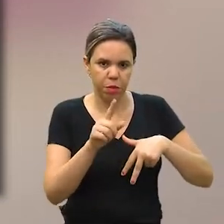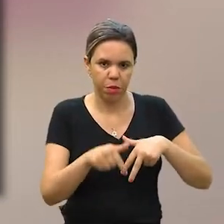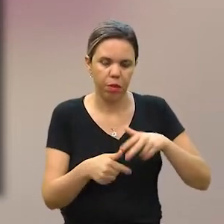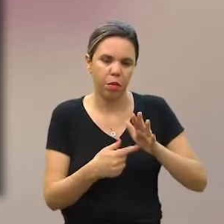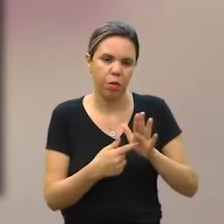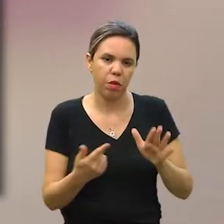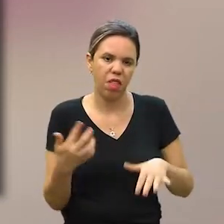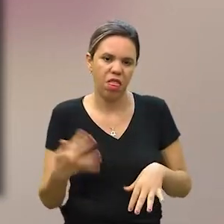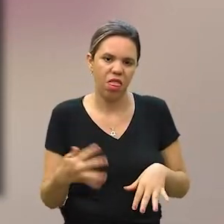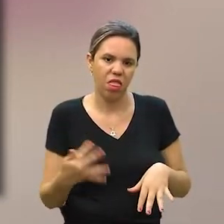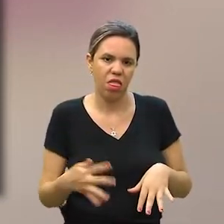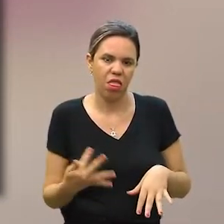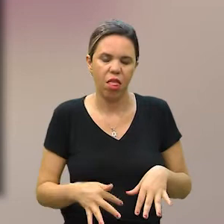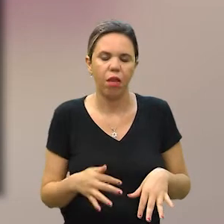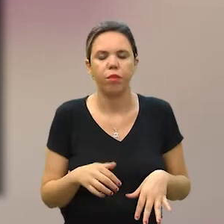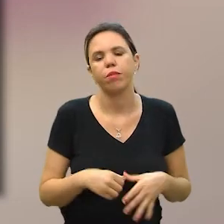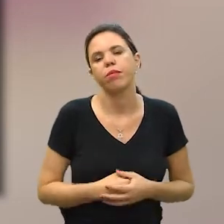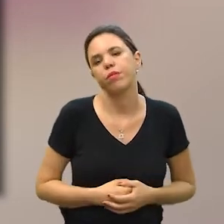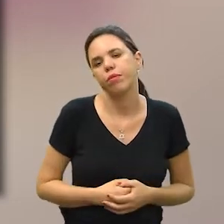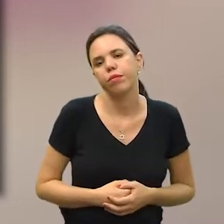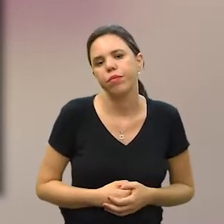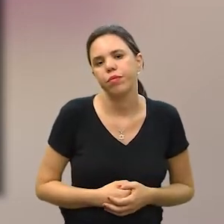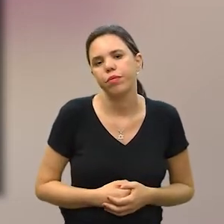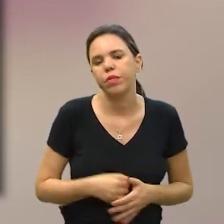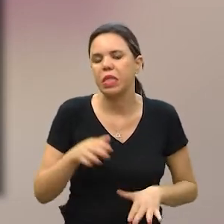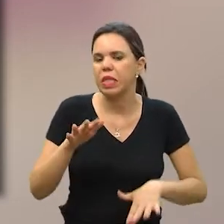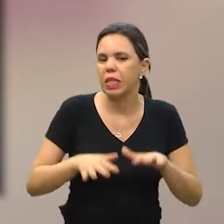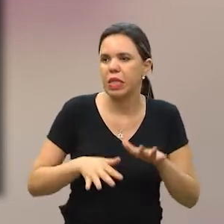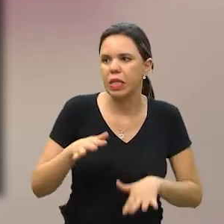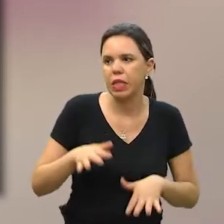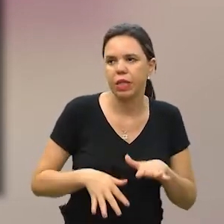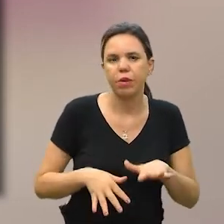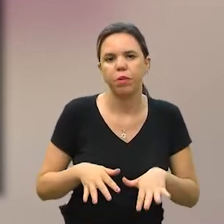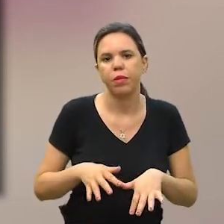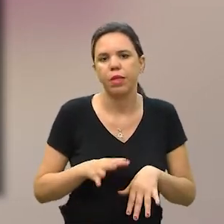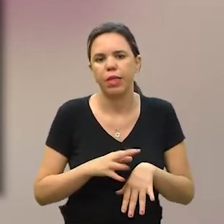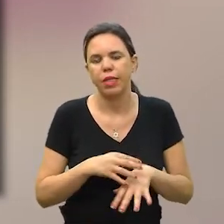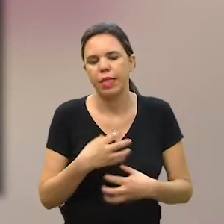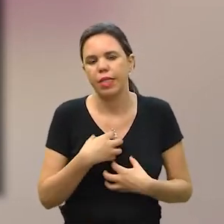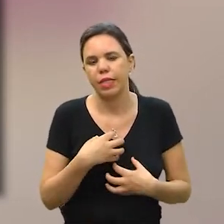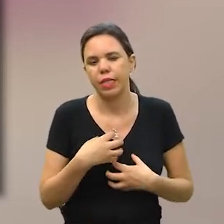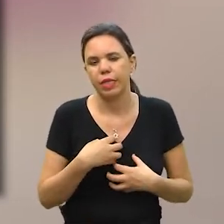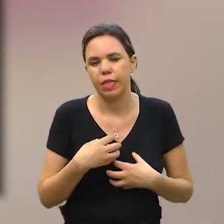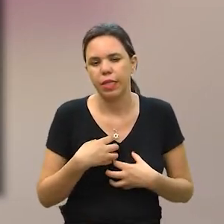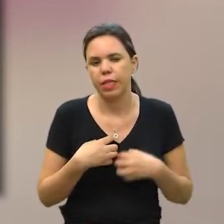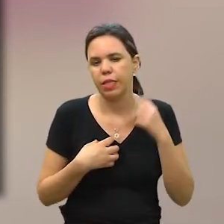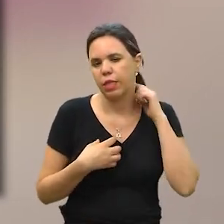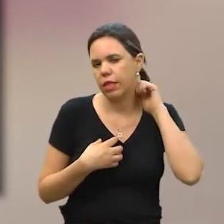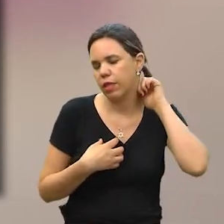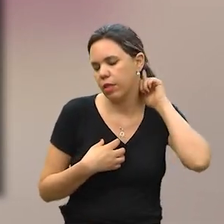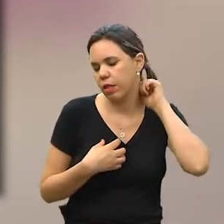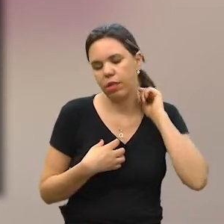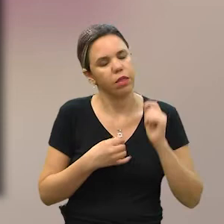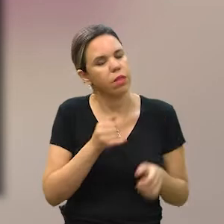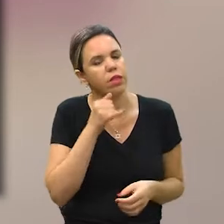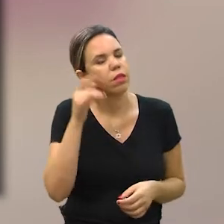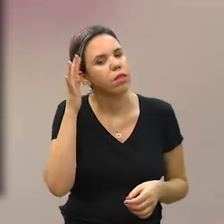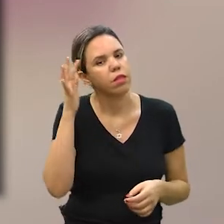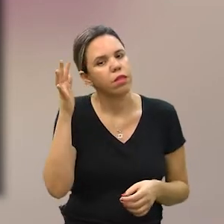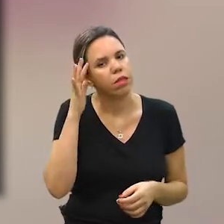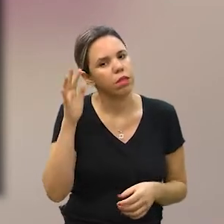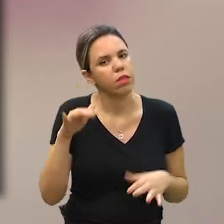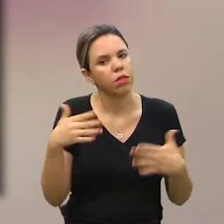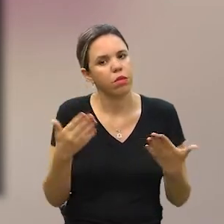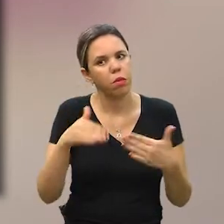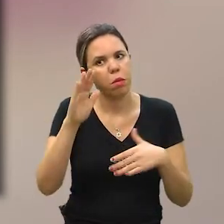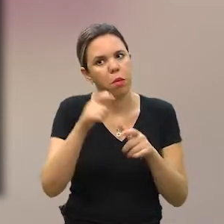primeiro sinal pode ser dor, né? E vai depender um pouco o sintoma, Viviane, da extensão dessa trombose. Então, você